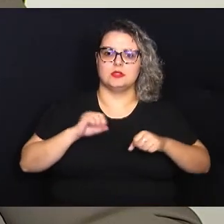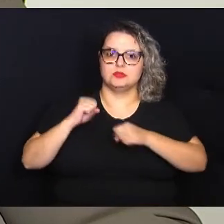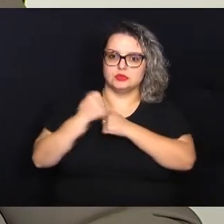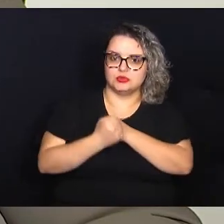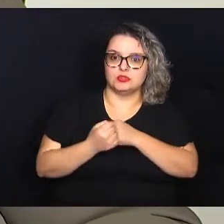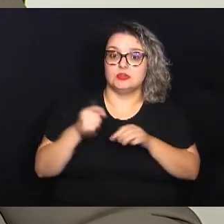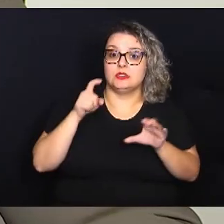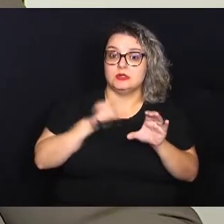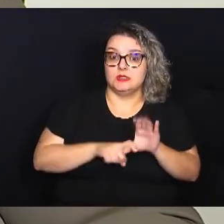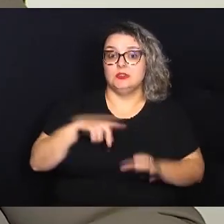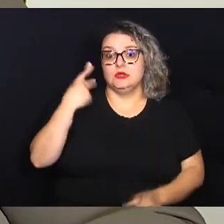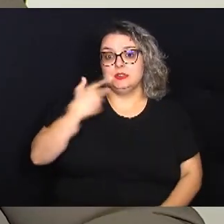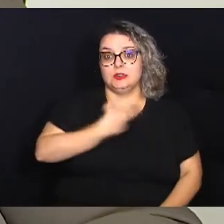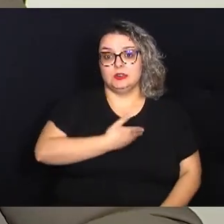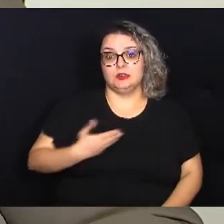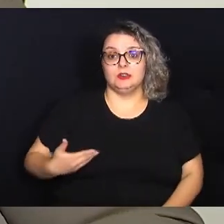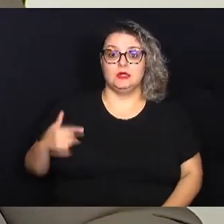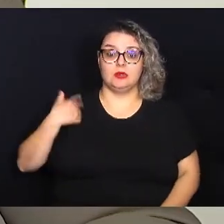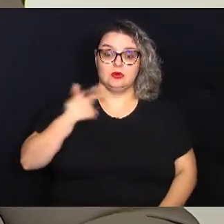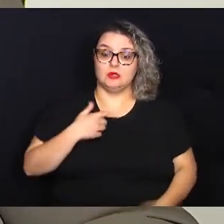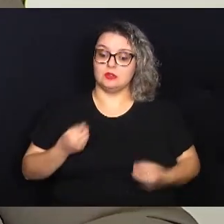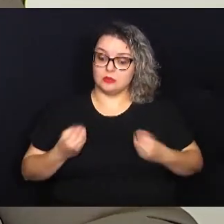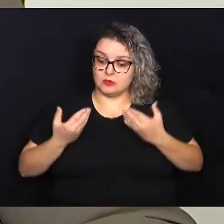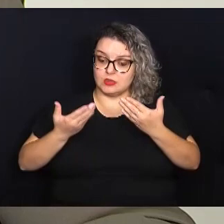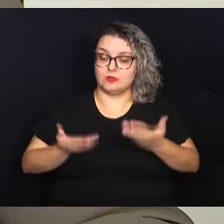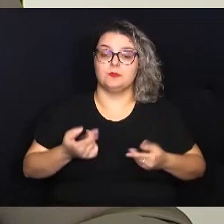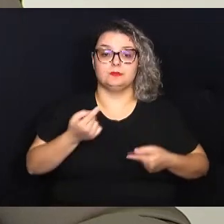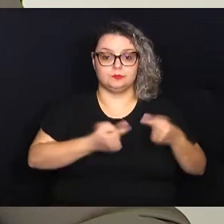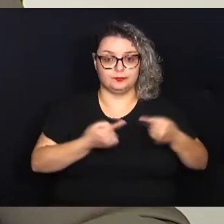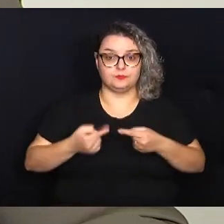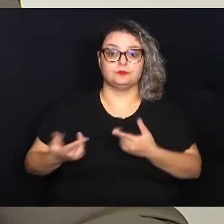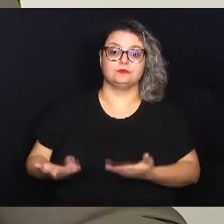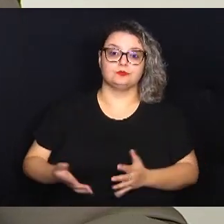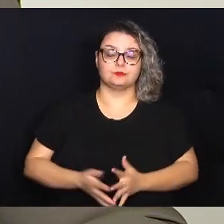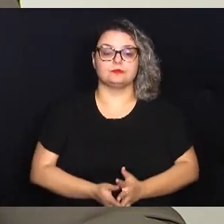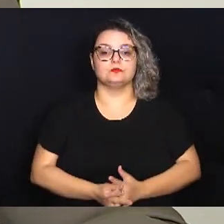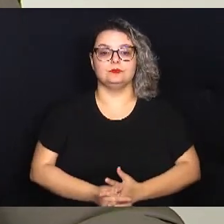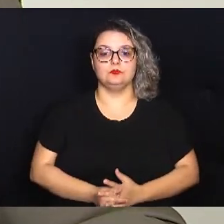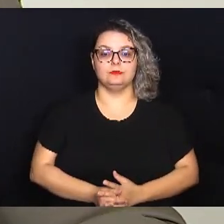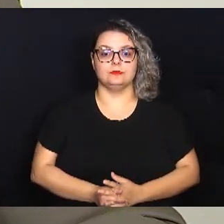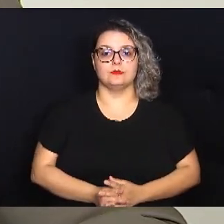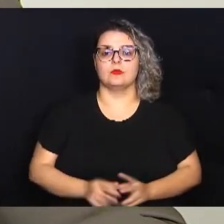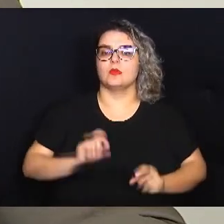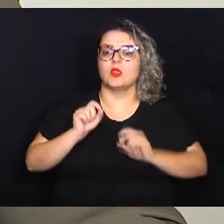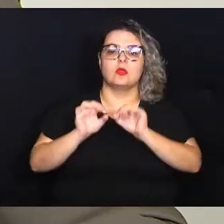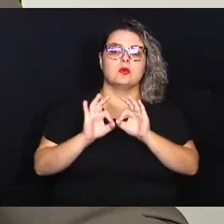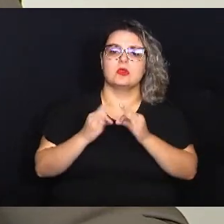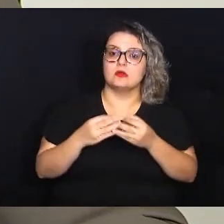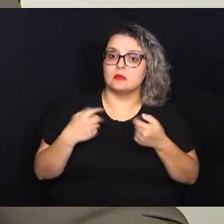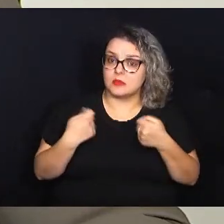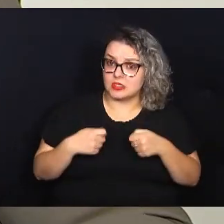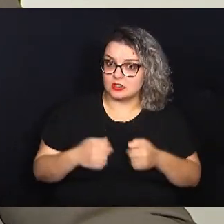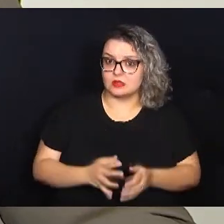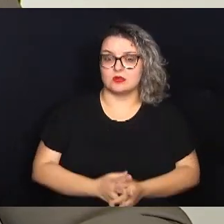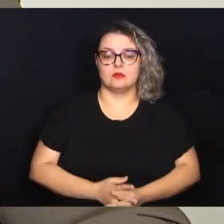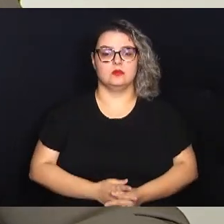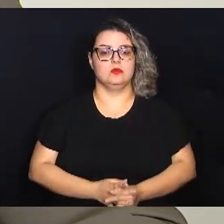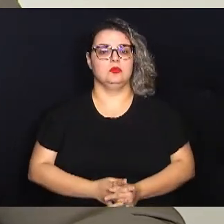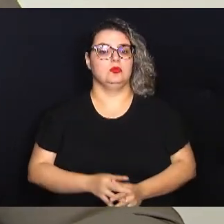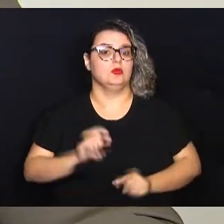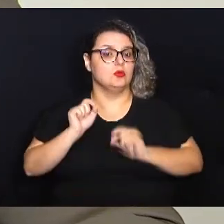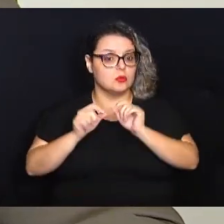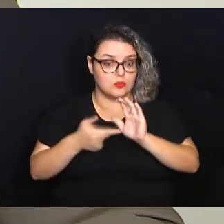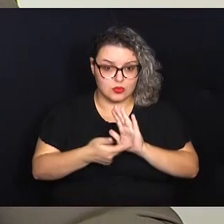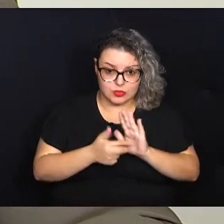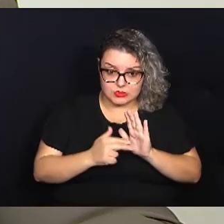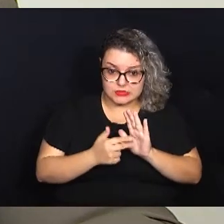ela depende de políticas públicas. Então, é isso que a gente vai trazer para o debate, né? O que essas famílias precisam,